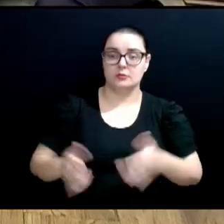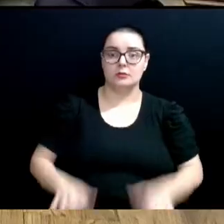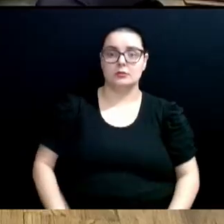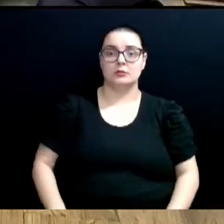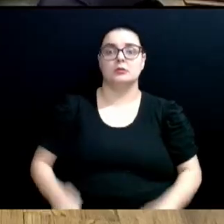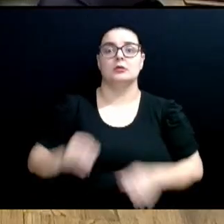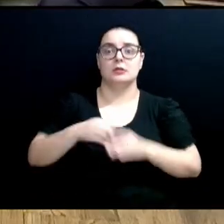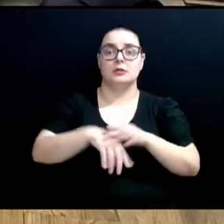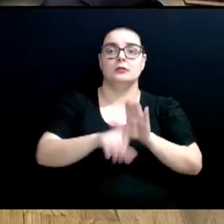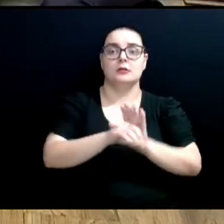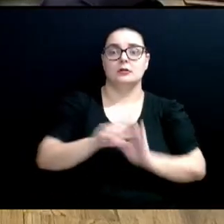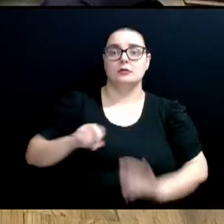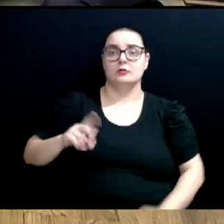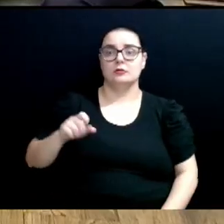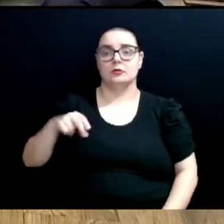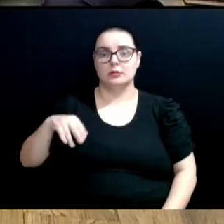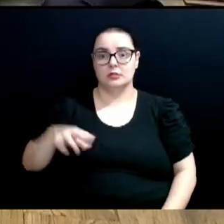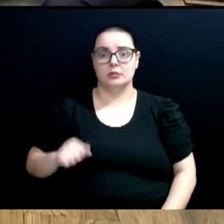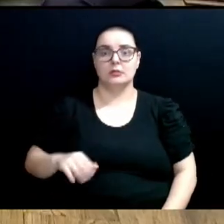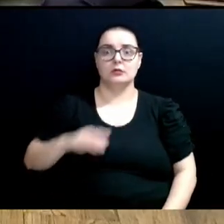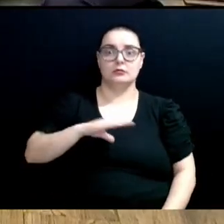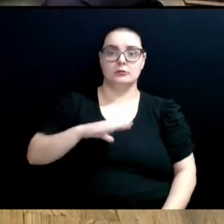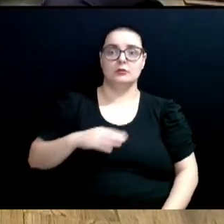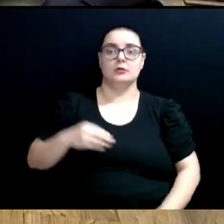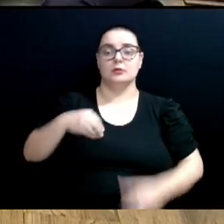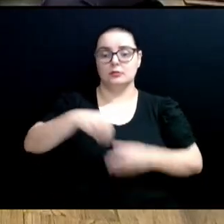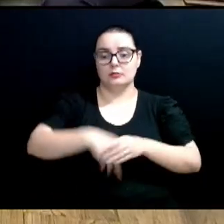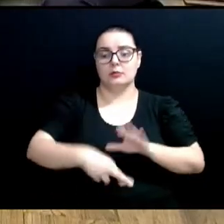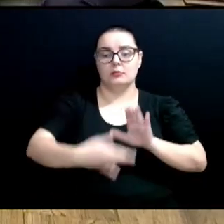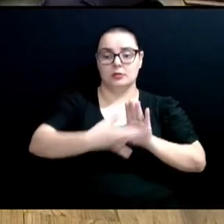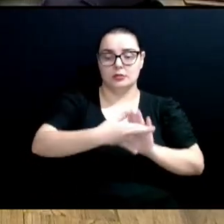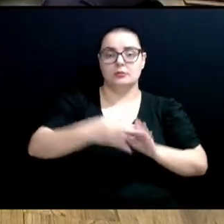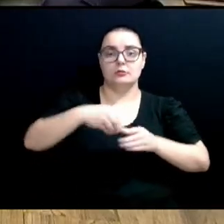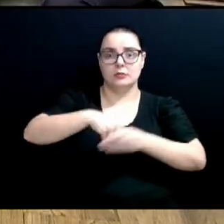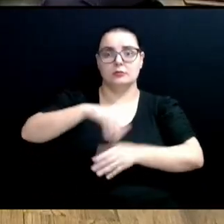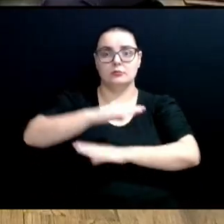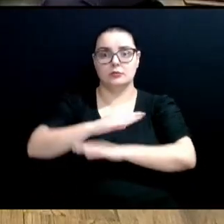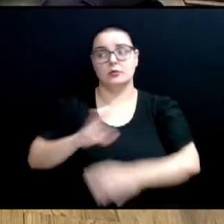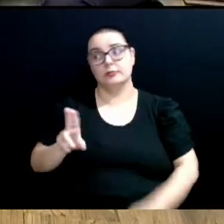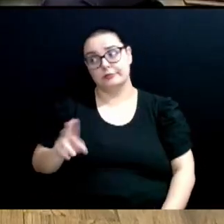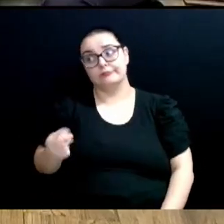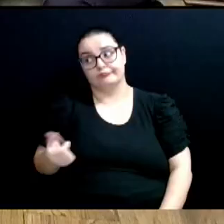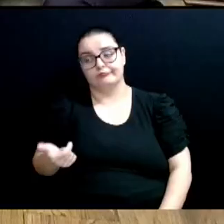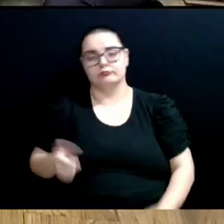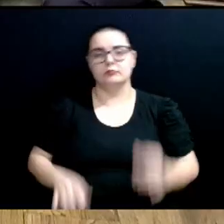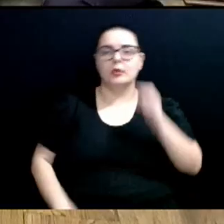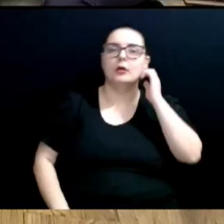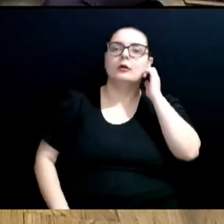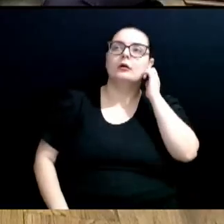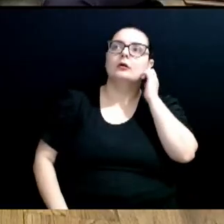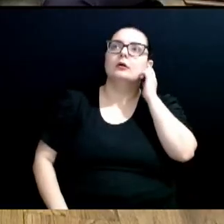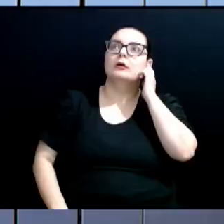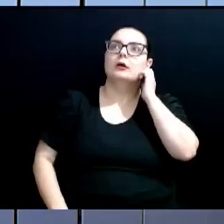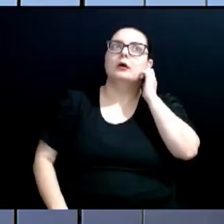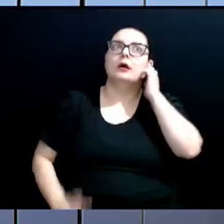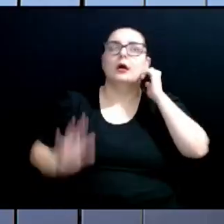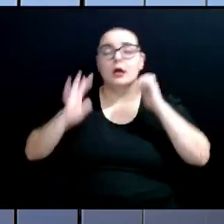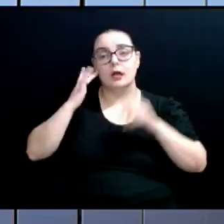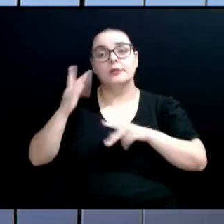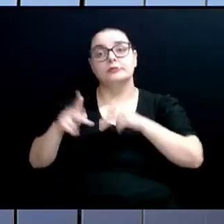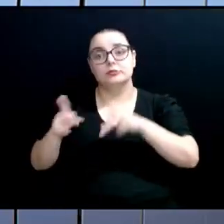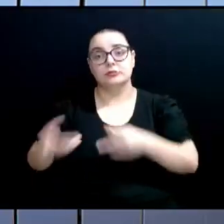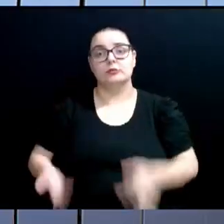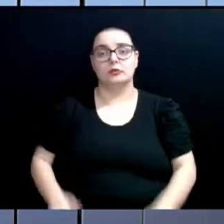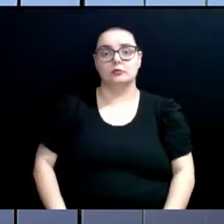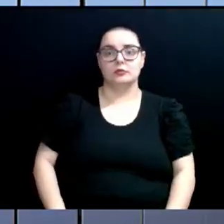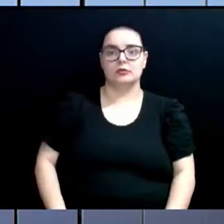e dentro do próprio regimento da Câmara. E nós utilizamos muito pouco isso, né? E aí eu acho que a população talvez prefira,